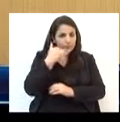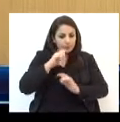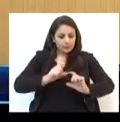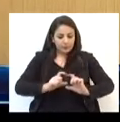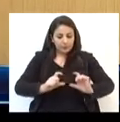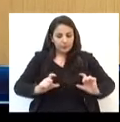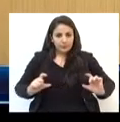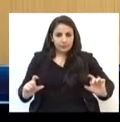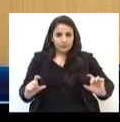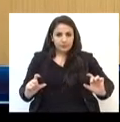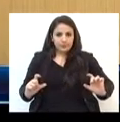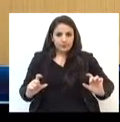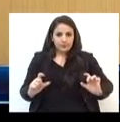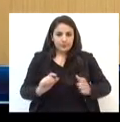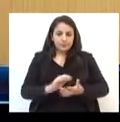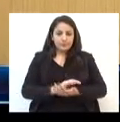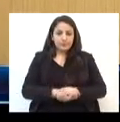3316-7210 ou